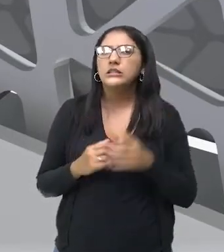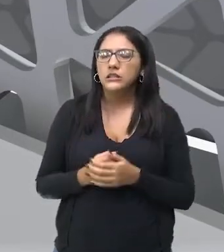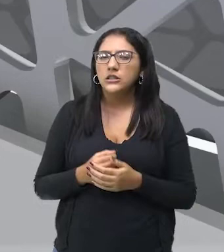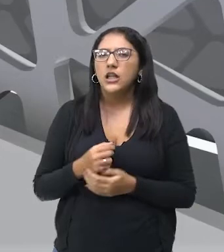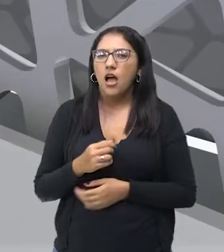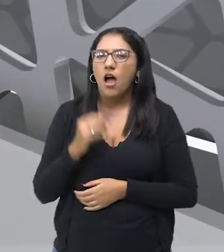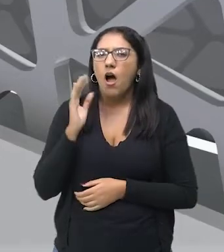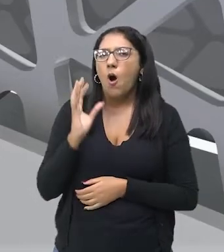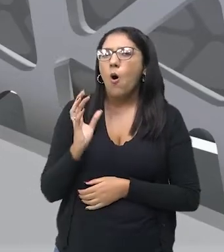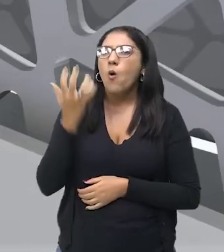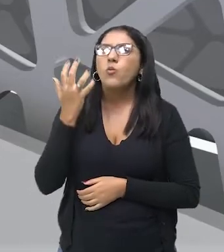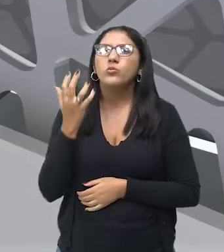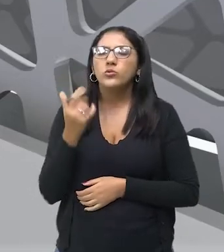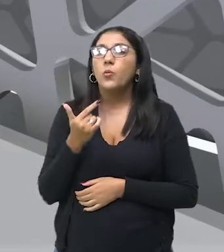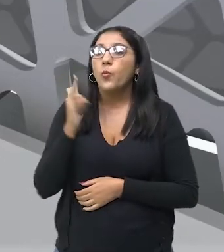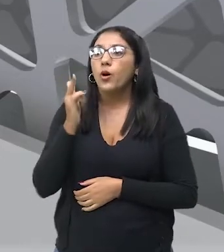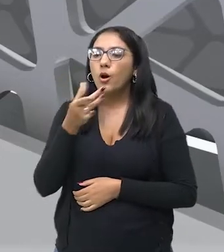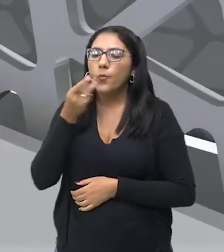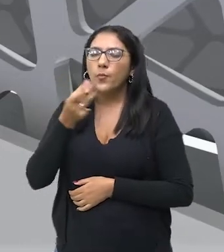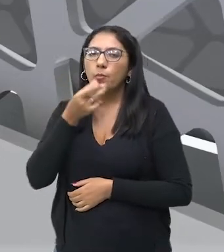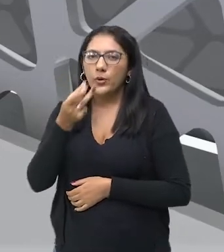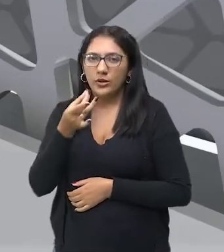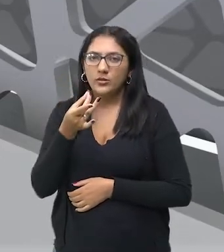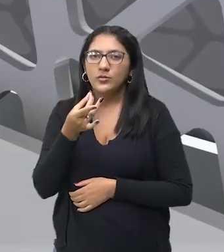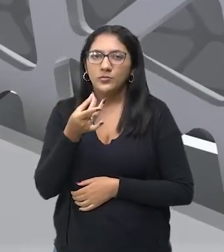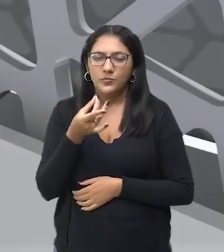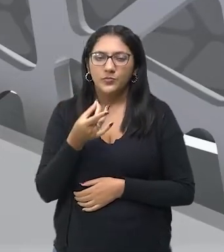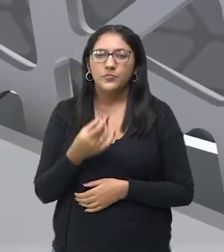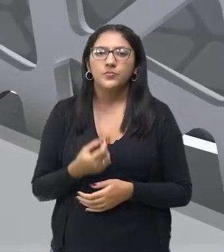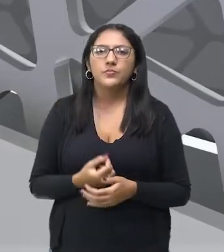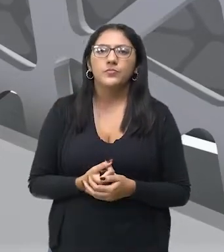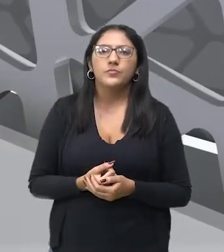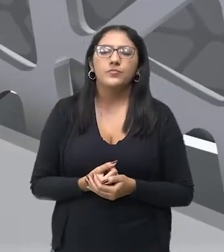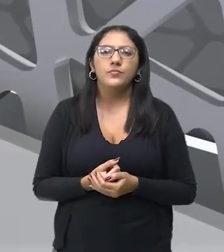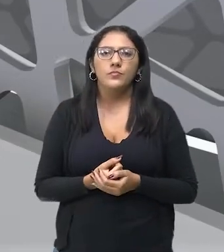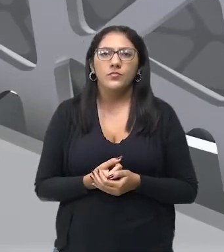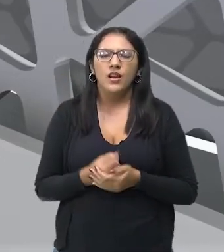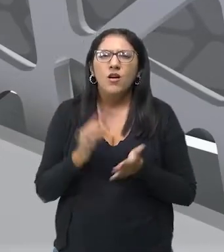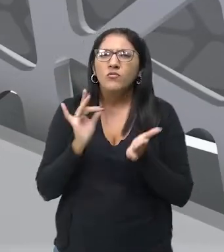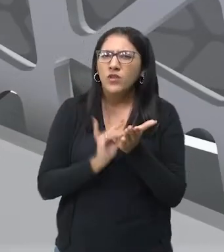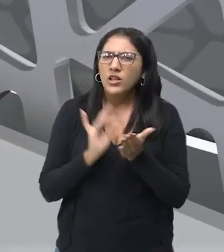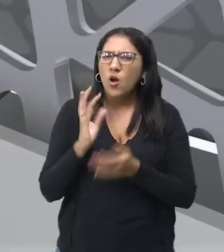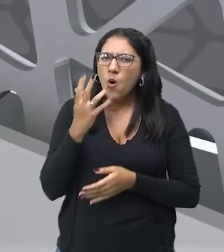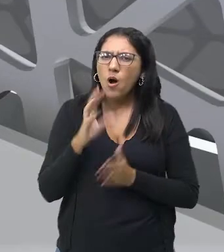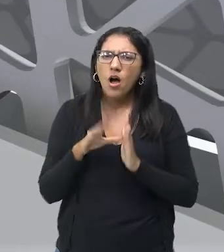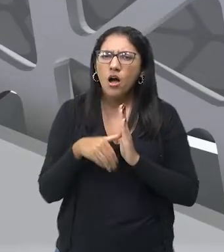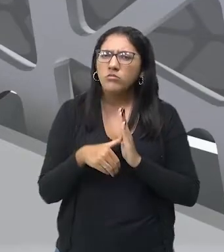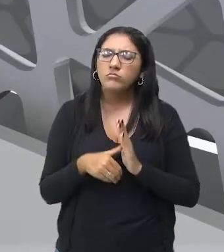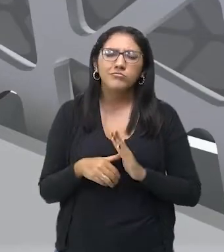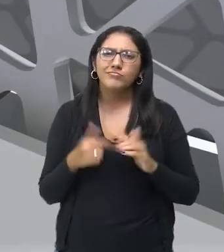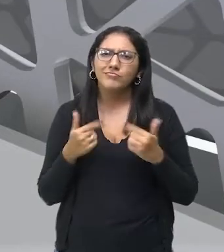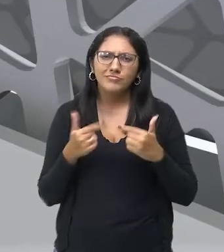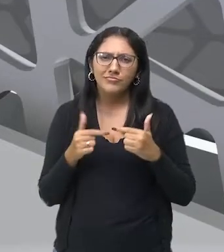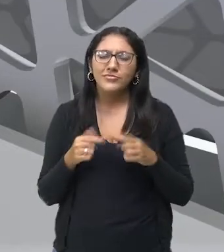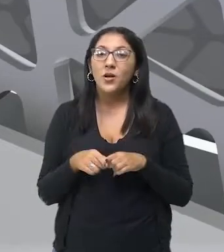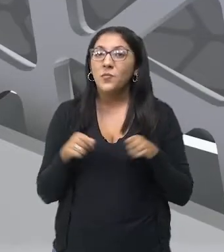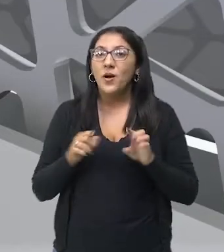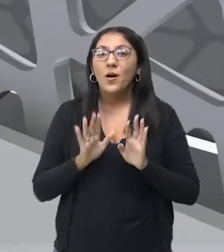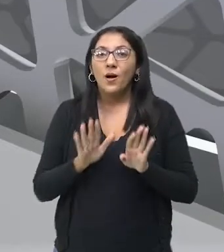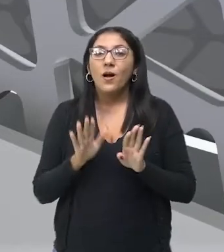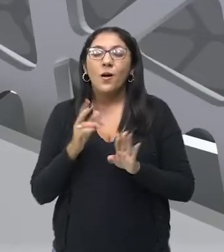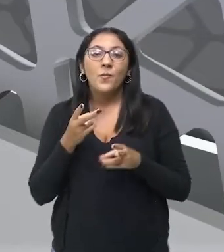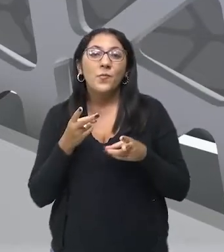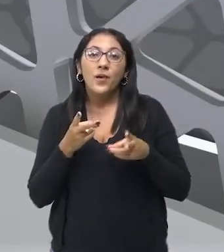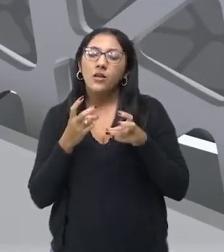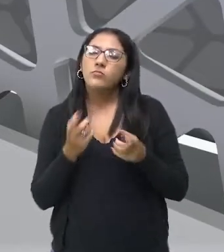a partir do seu ponto de vista particular. Efetivamente ocorreu um assalto? Não. E isso, percebam,